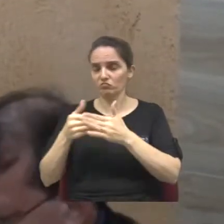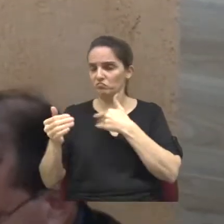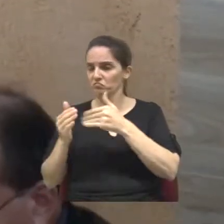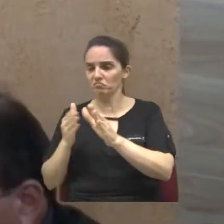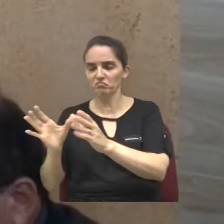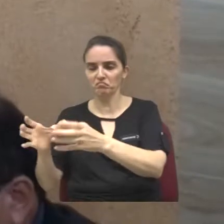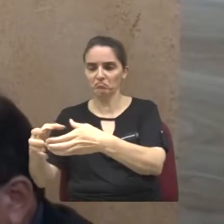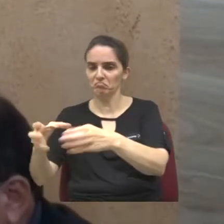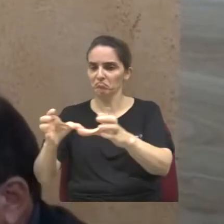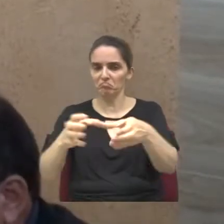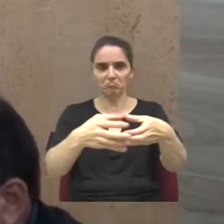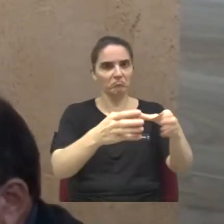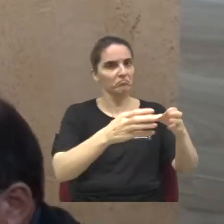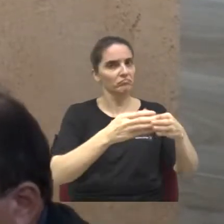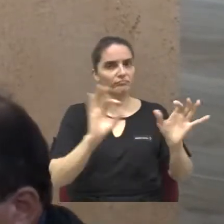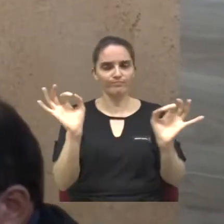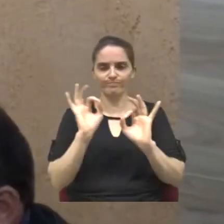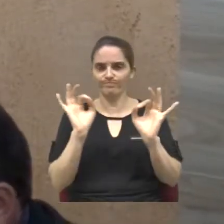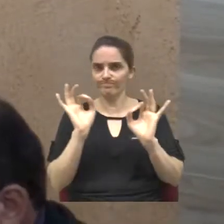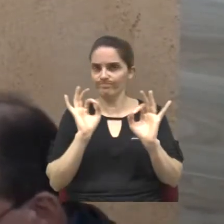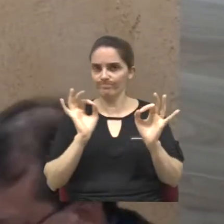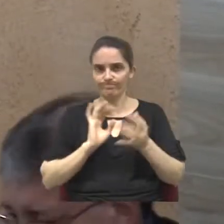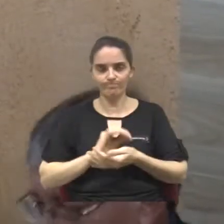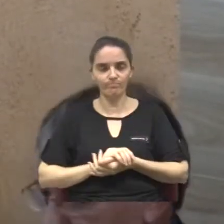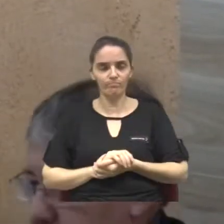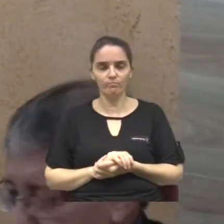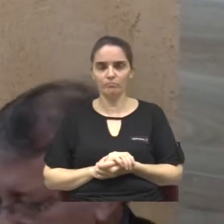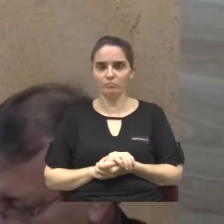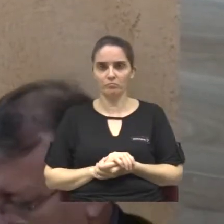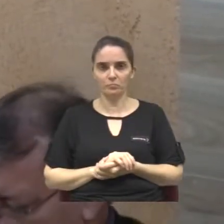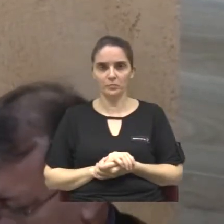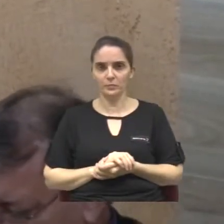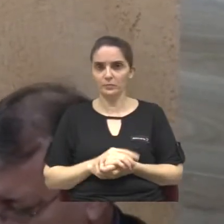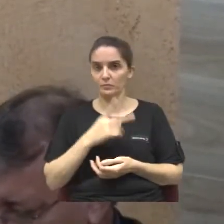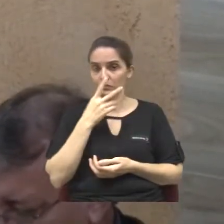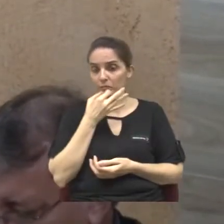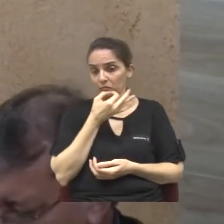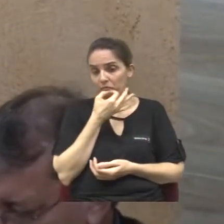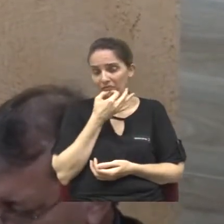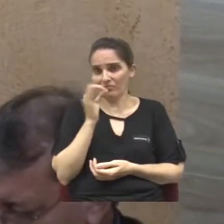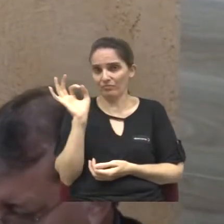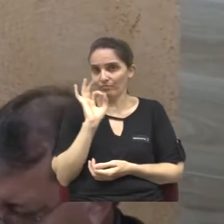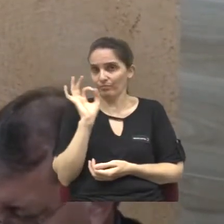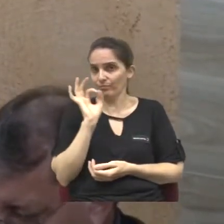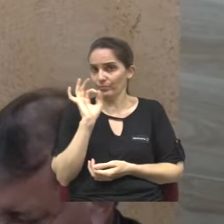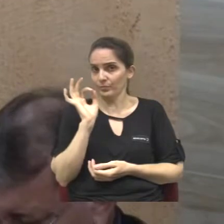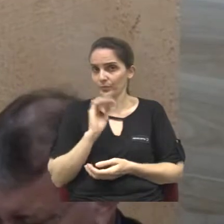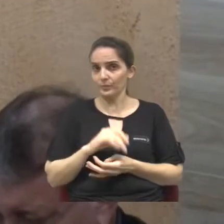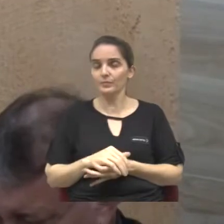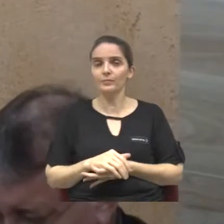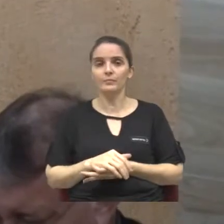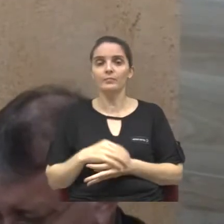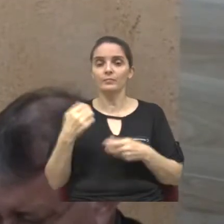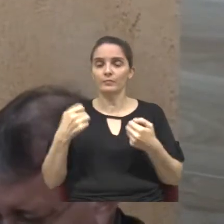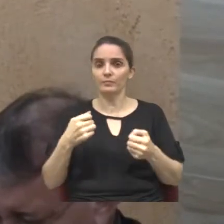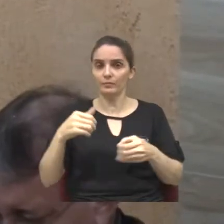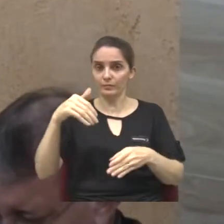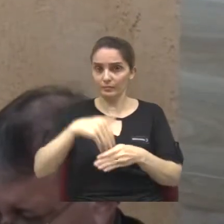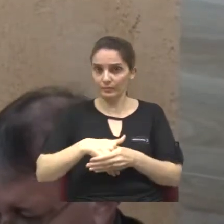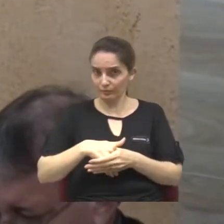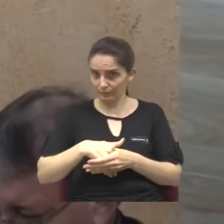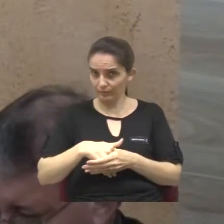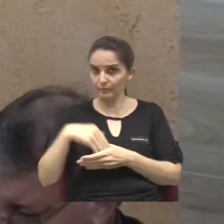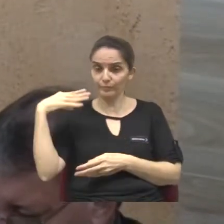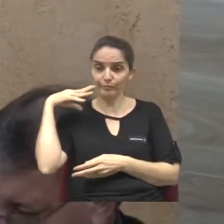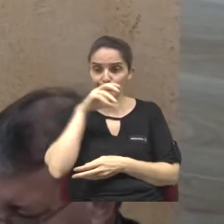comissão, não tivemos nenhum parecer, infelizmente tivemos que votar às